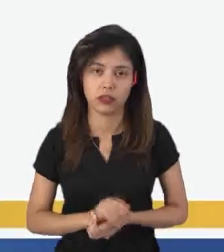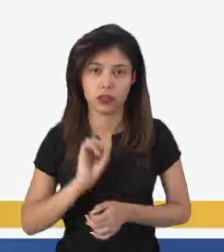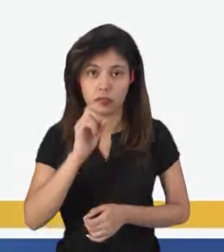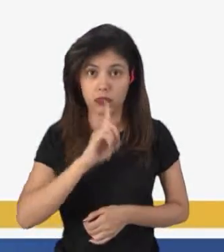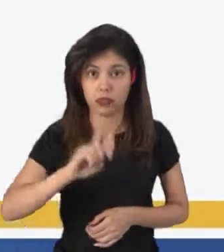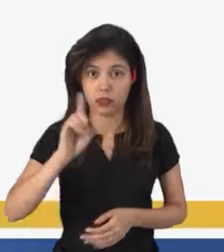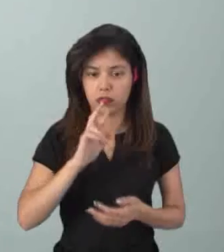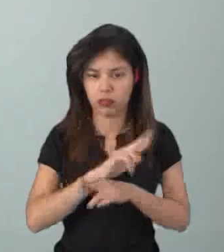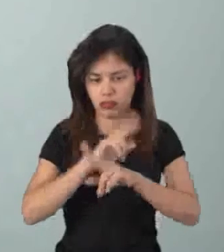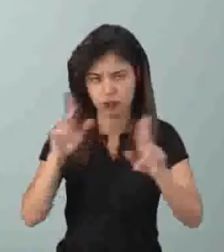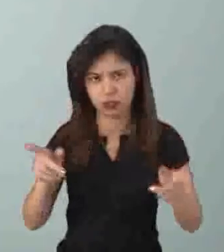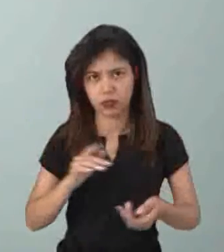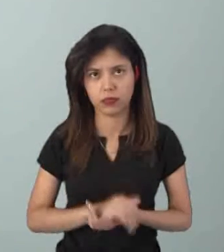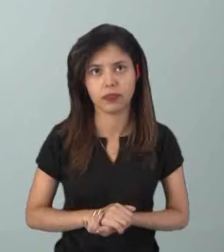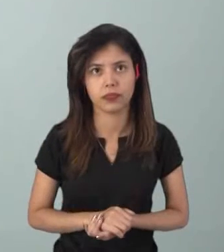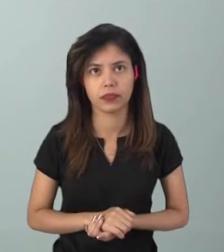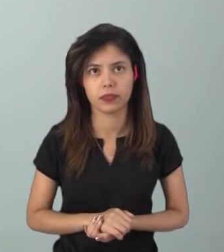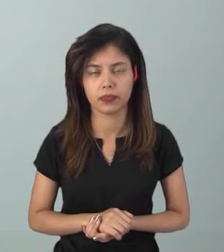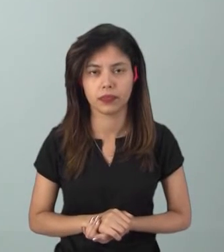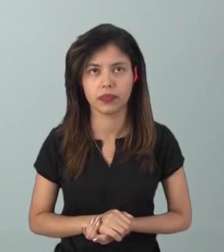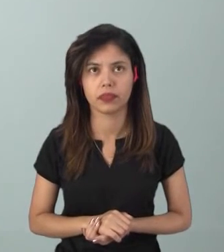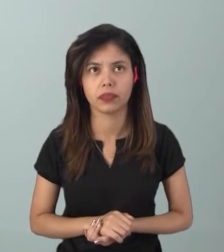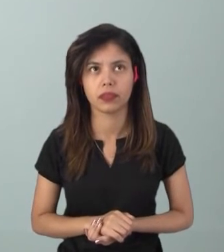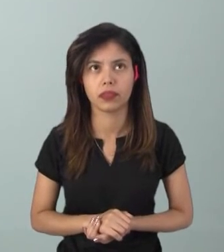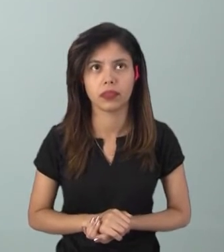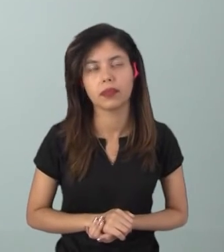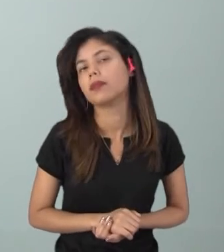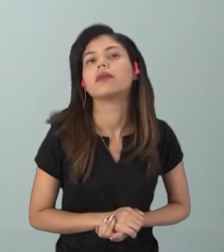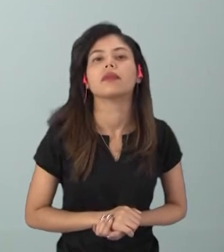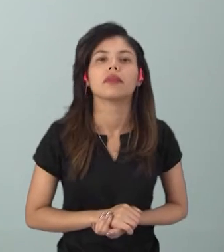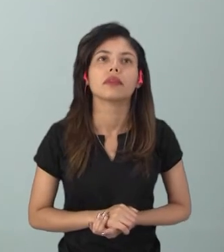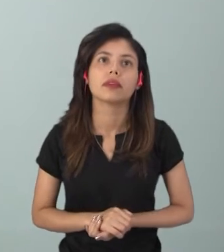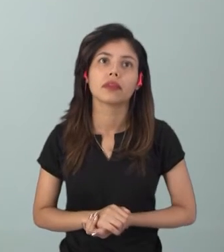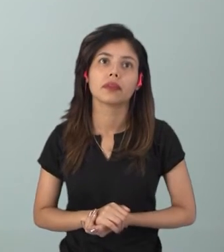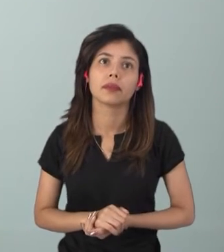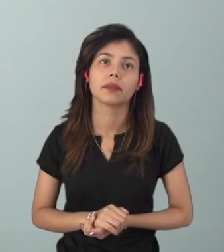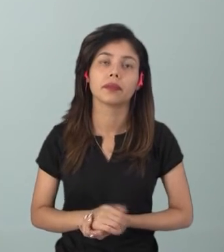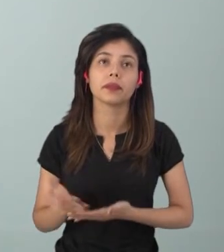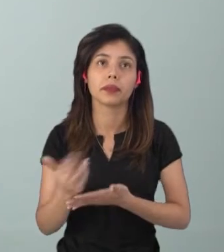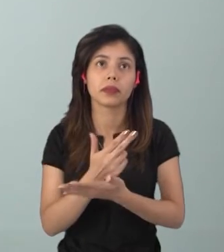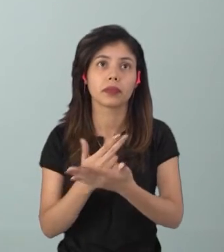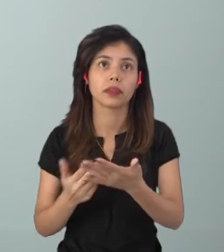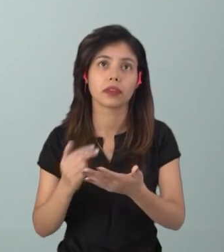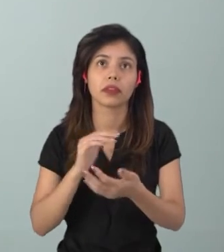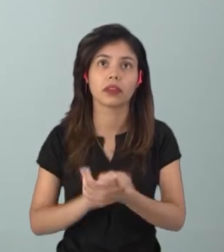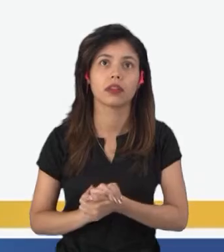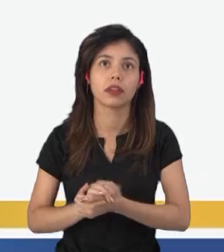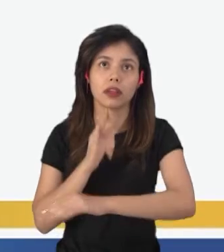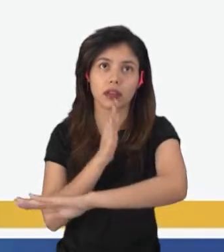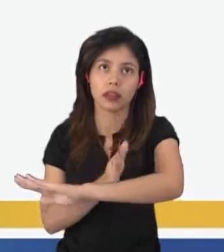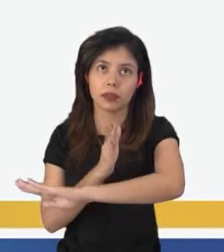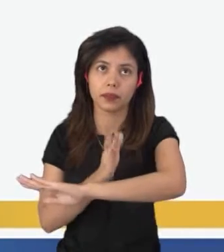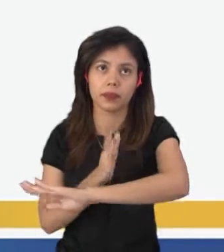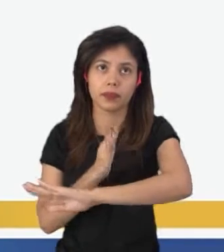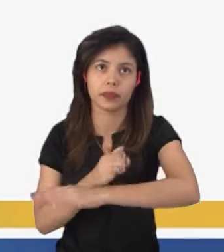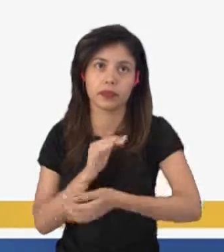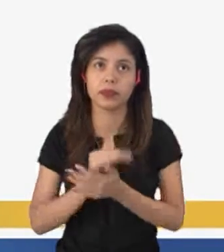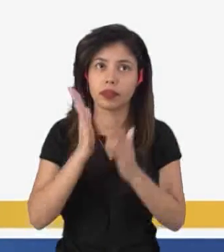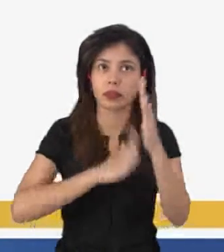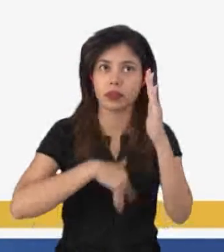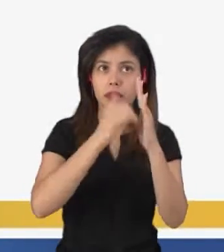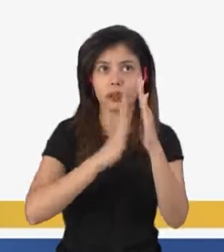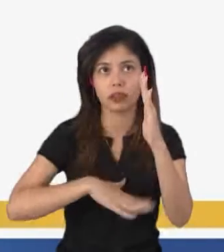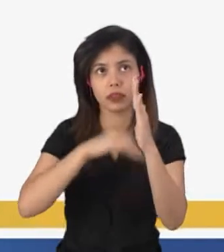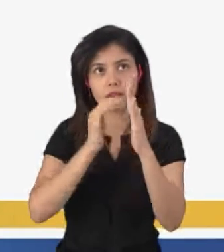de Deus, de várias formas, né? De vários formatos. Tudo bem? A arte renascentista, nós temos aí a pintura